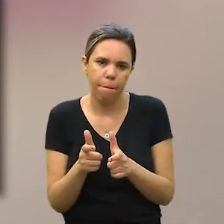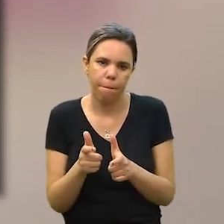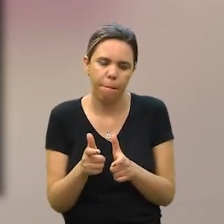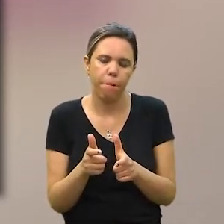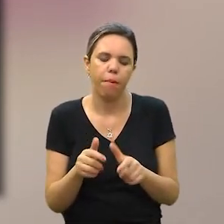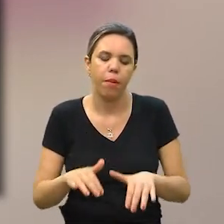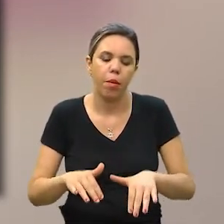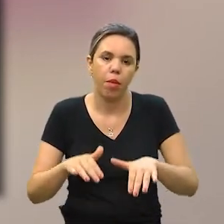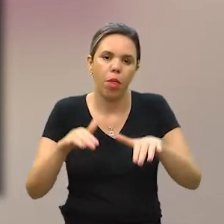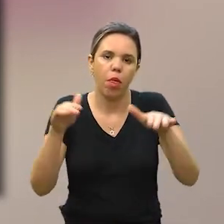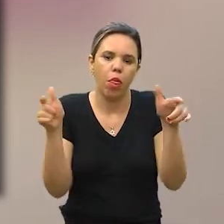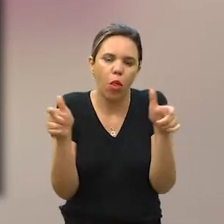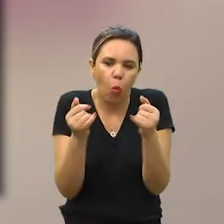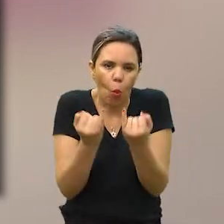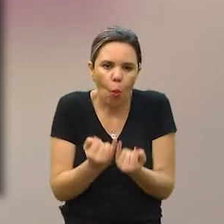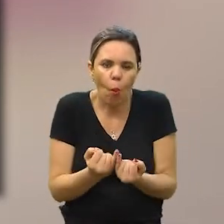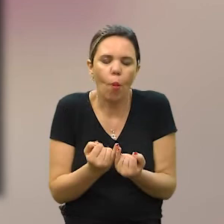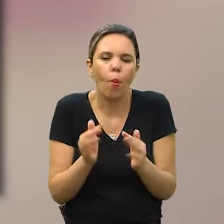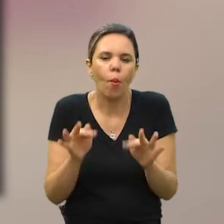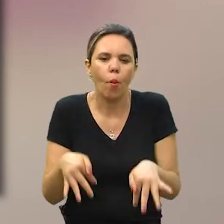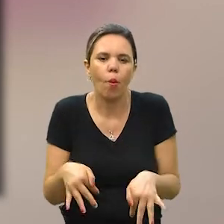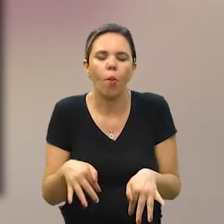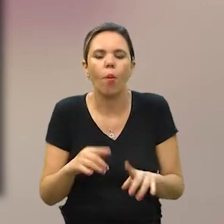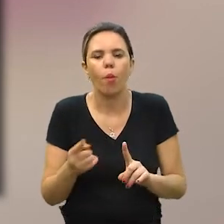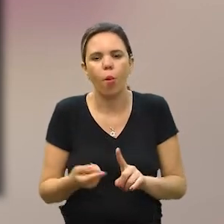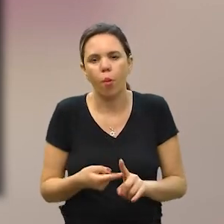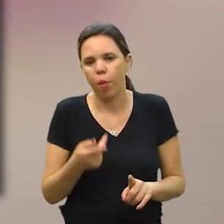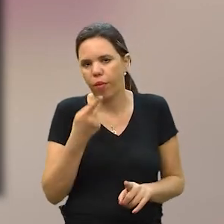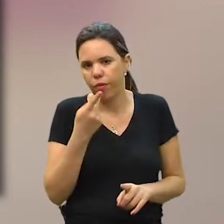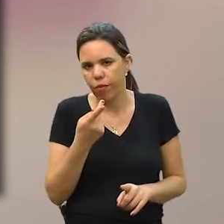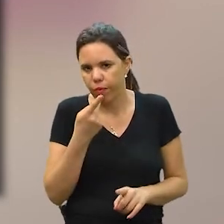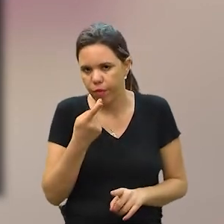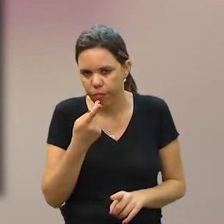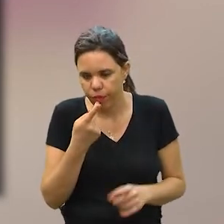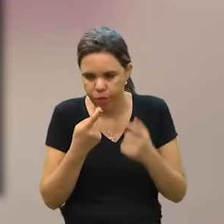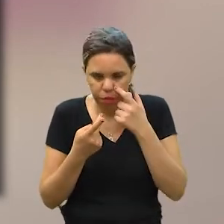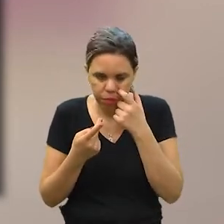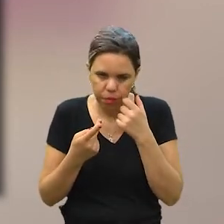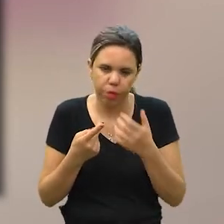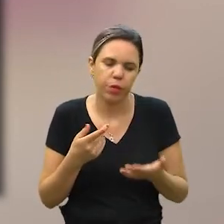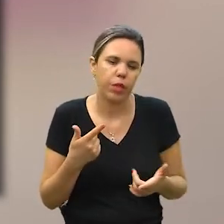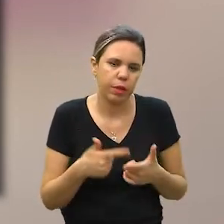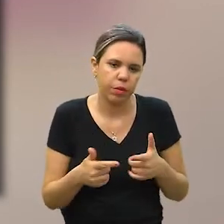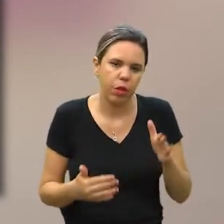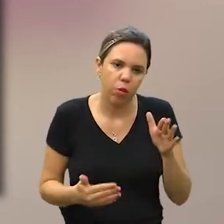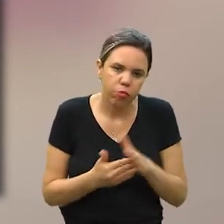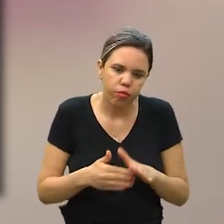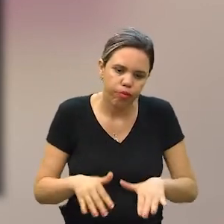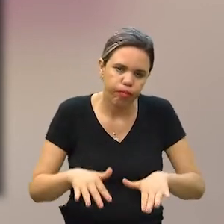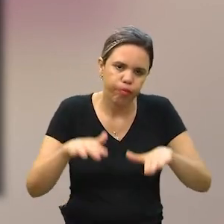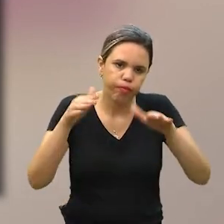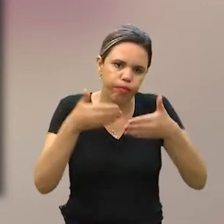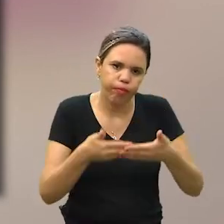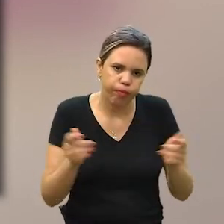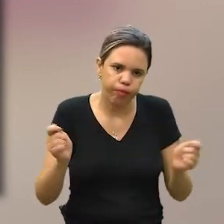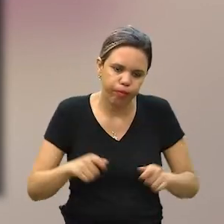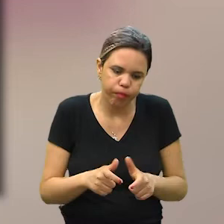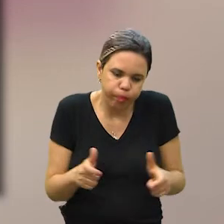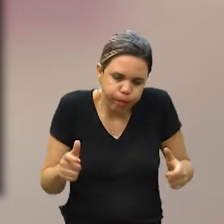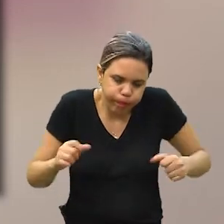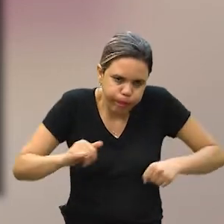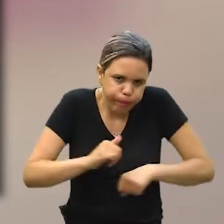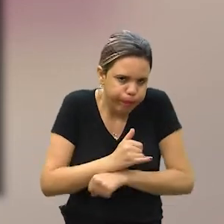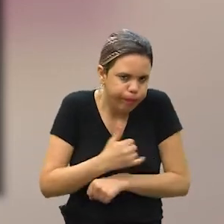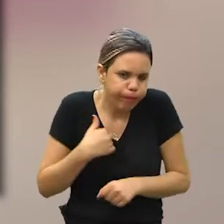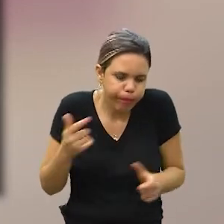do crescimento, o bebê nasce magrinho no final da gravidez, que a gente chama de uma restrição do crescimento fetal, ele podia nascer mais